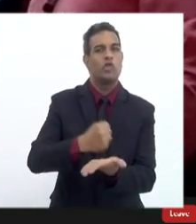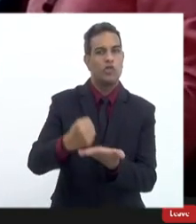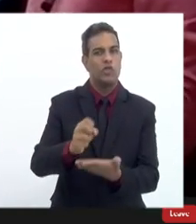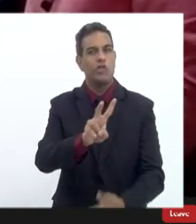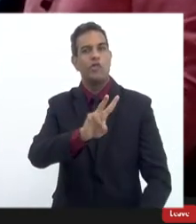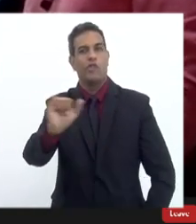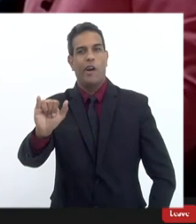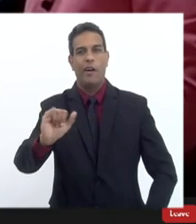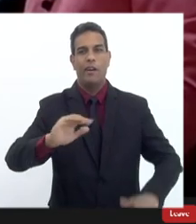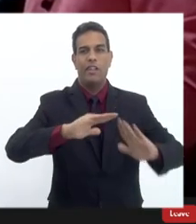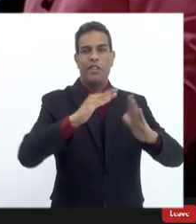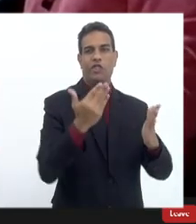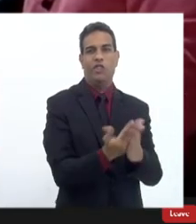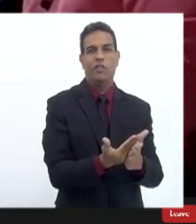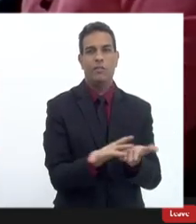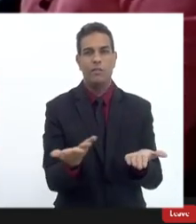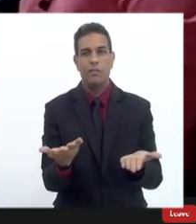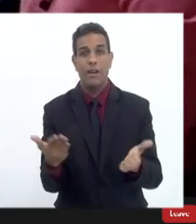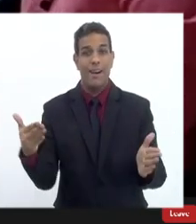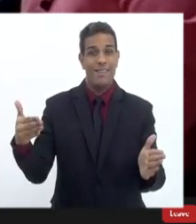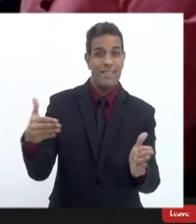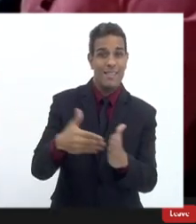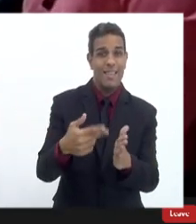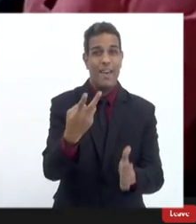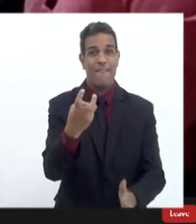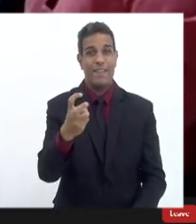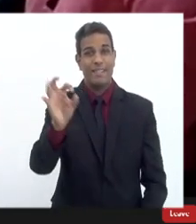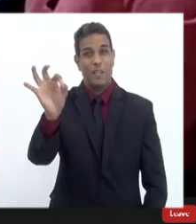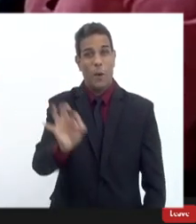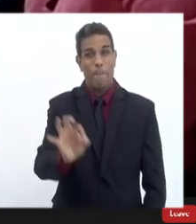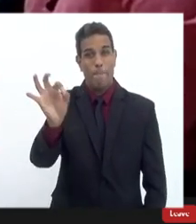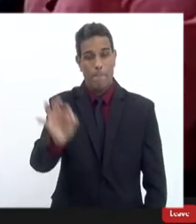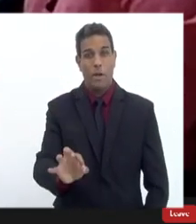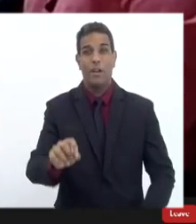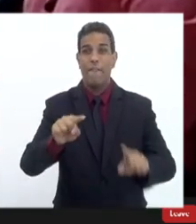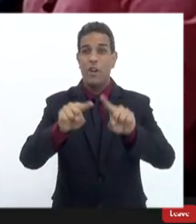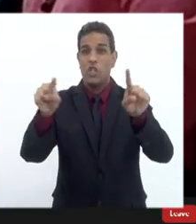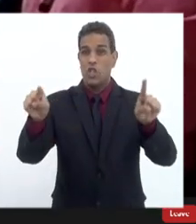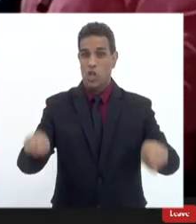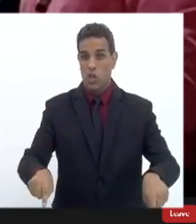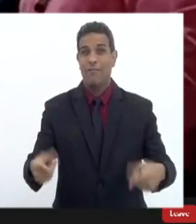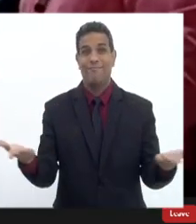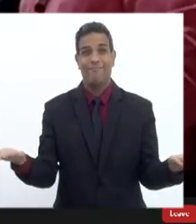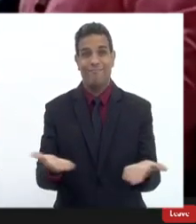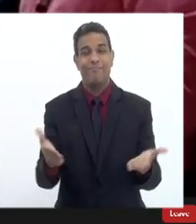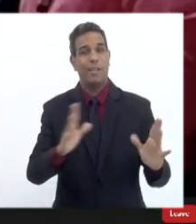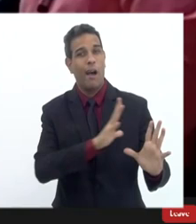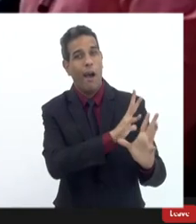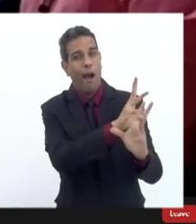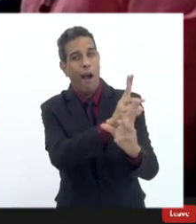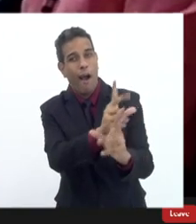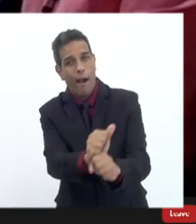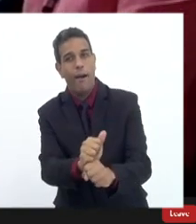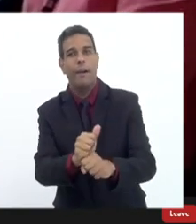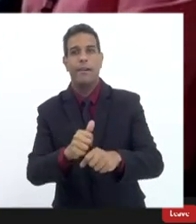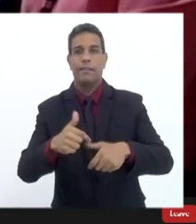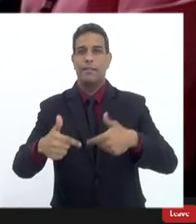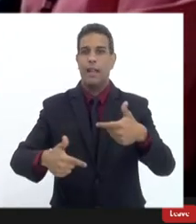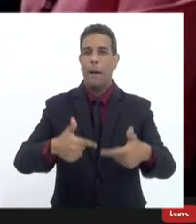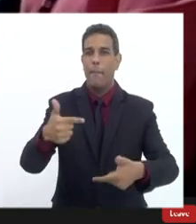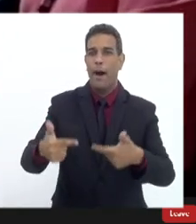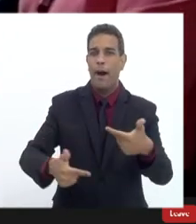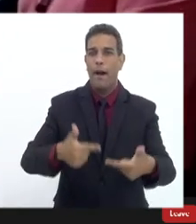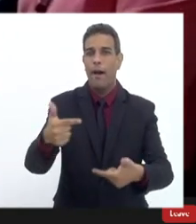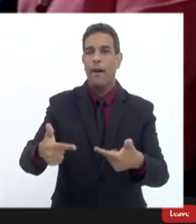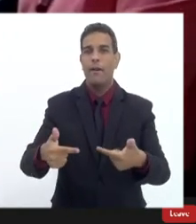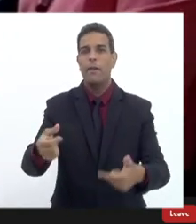contratual, tem uma limitação de até 25%, que é o que a gente está fazendo agora, e a gente já está trabalhando em uma